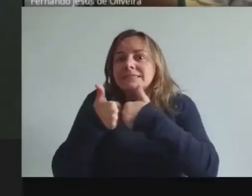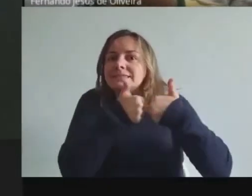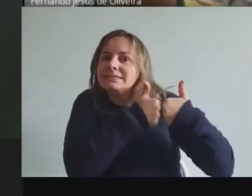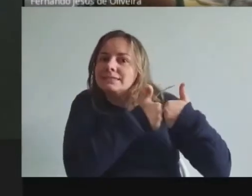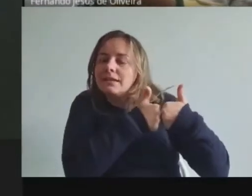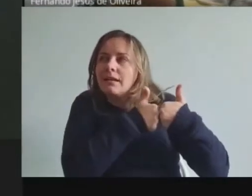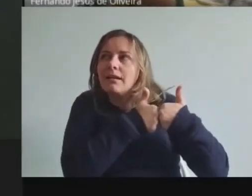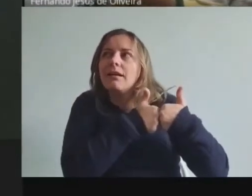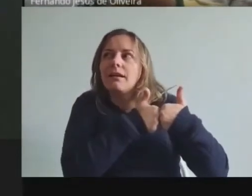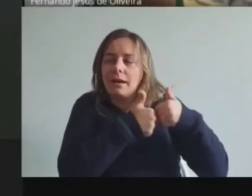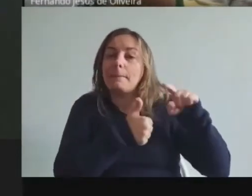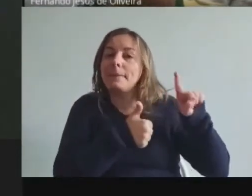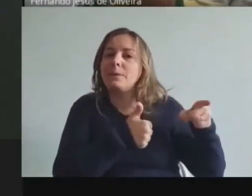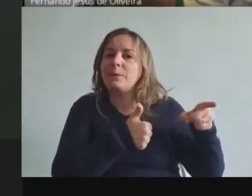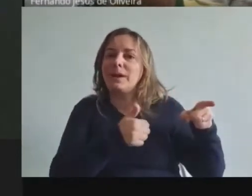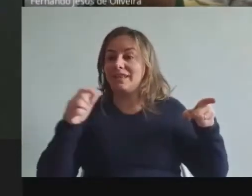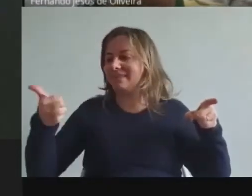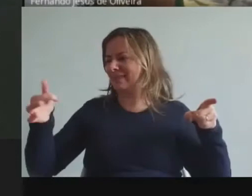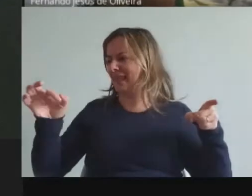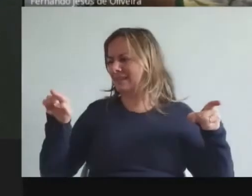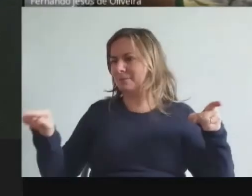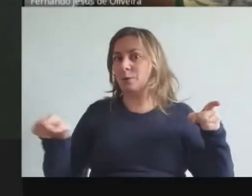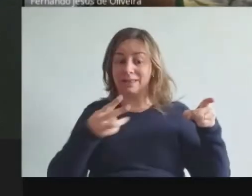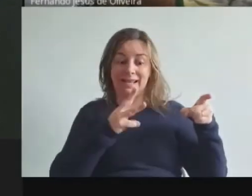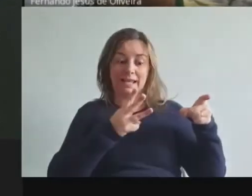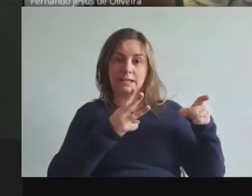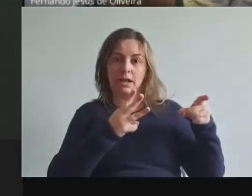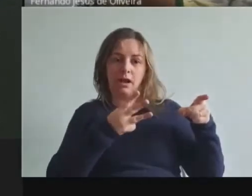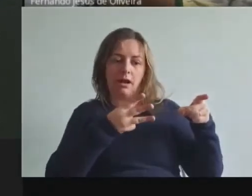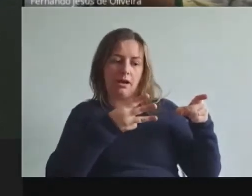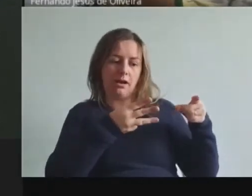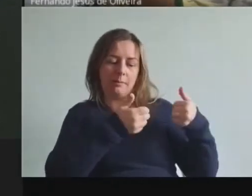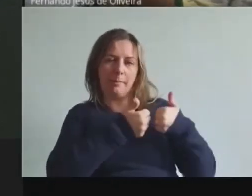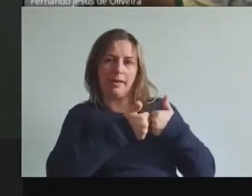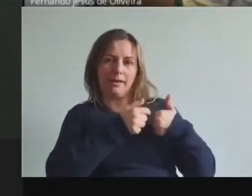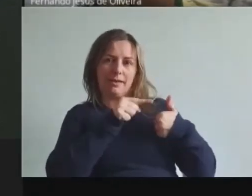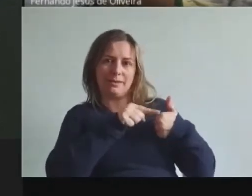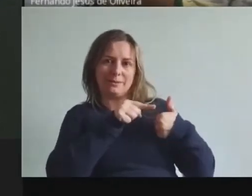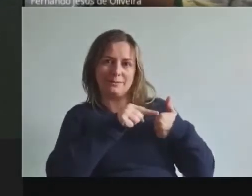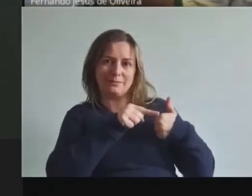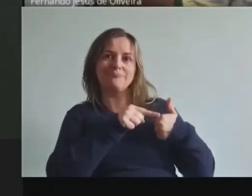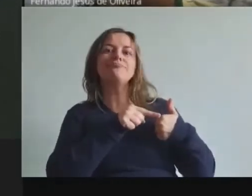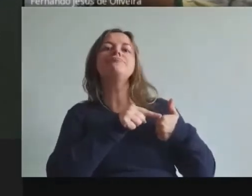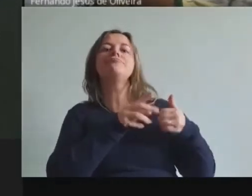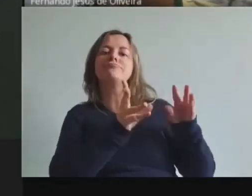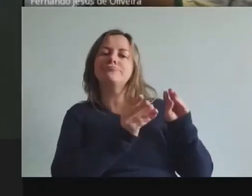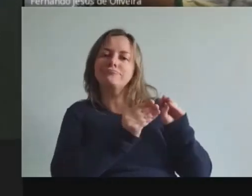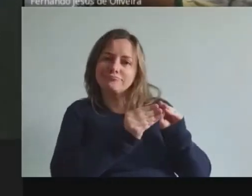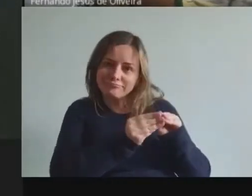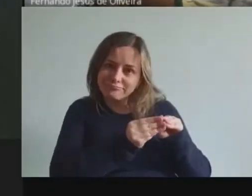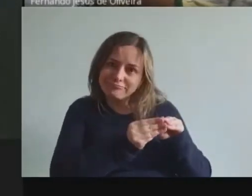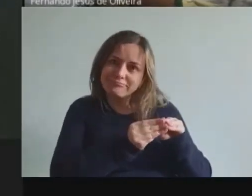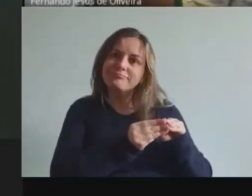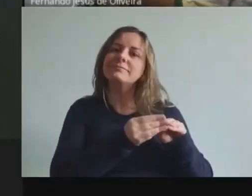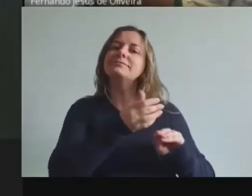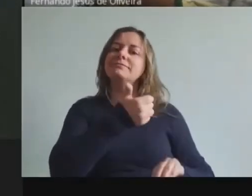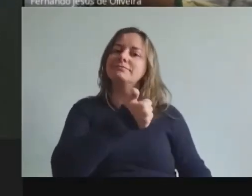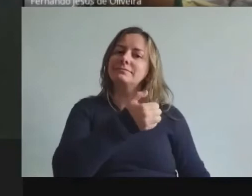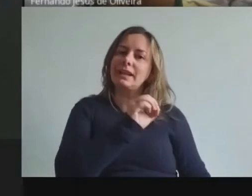Está mais perto de 1.000, né? Então, ele está mais perto de 10 ao cubo. Portanto, a ordem de grandeza é 10 ao